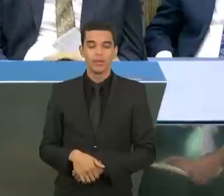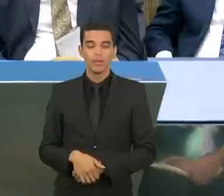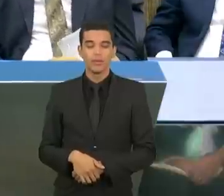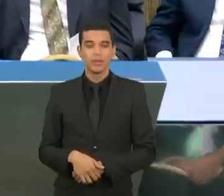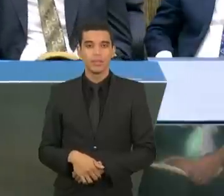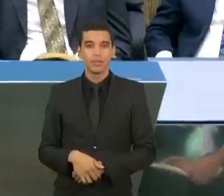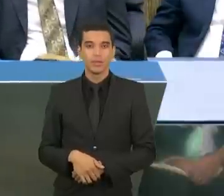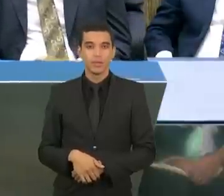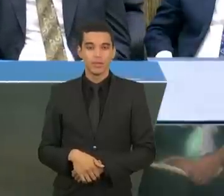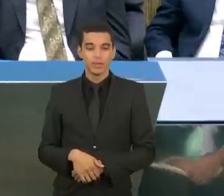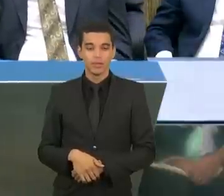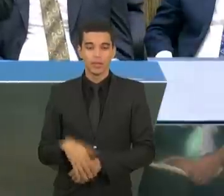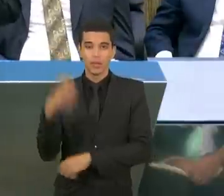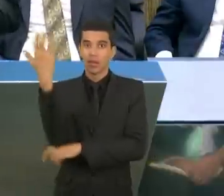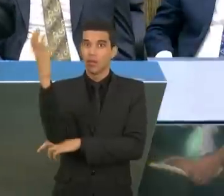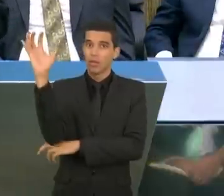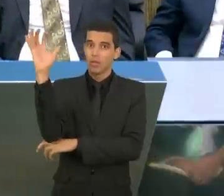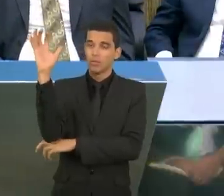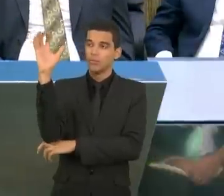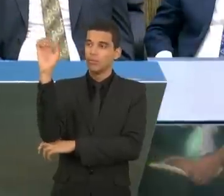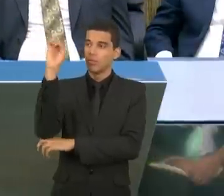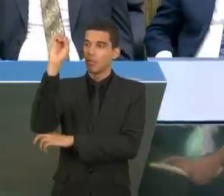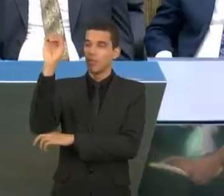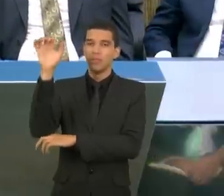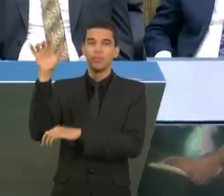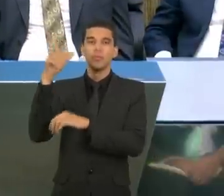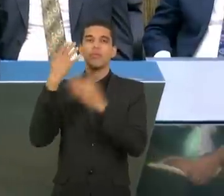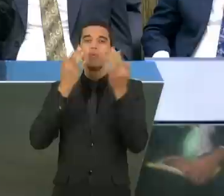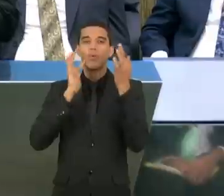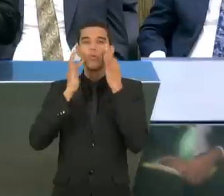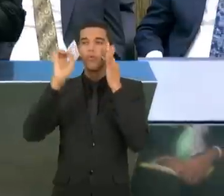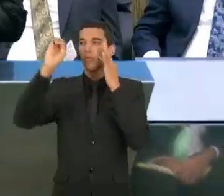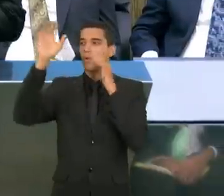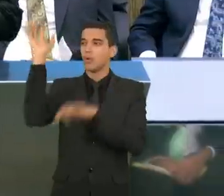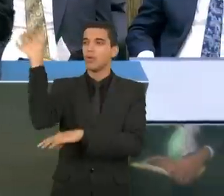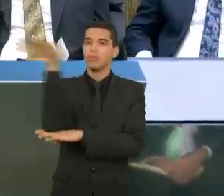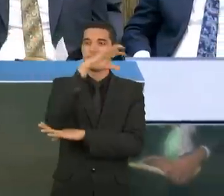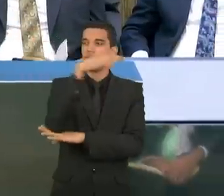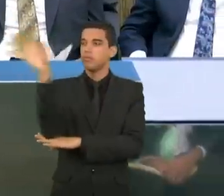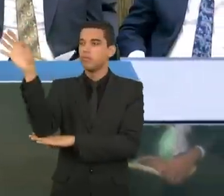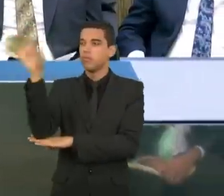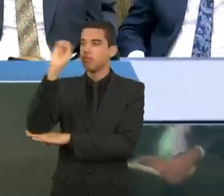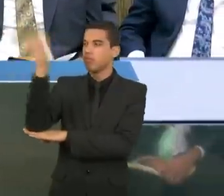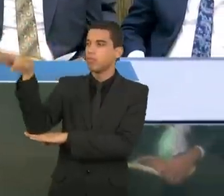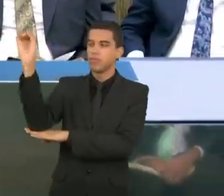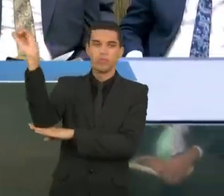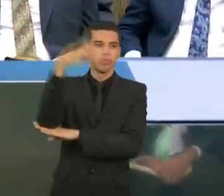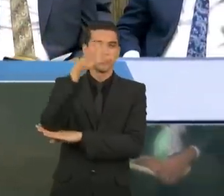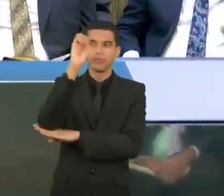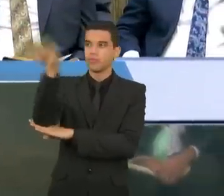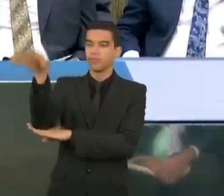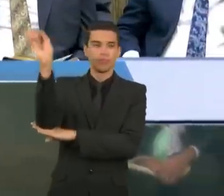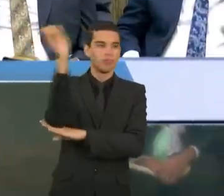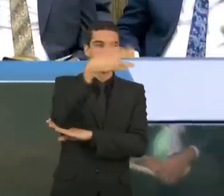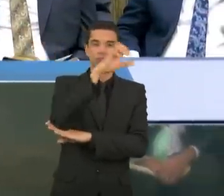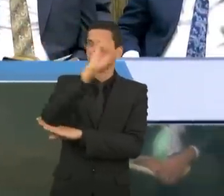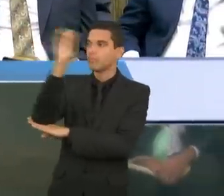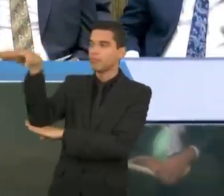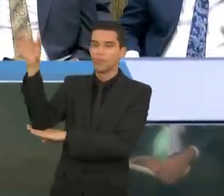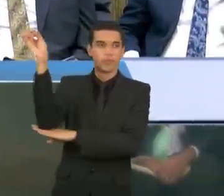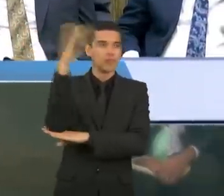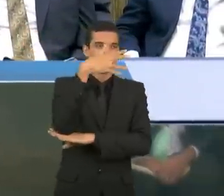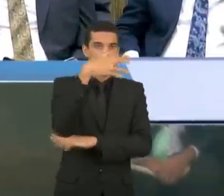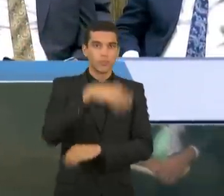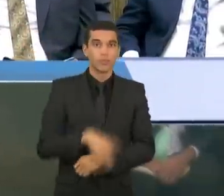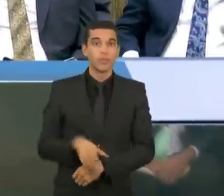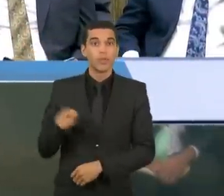que envolvia toda a Ásia. Os sacerdotes lhe disseram que a videira, escuta, a videira era seu